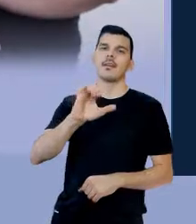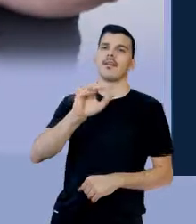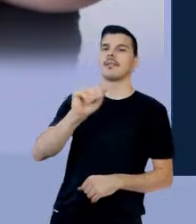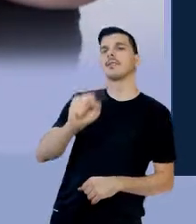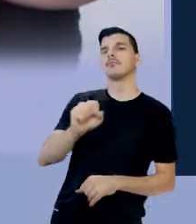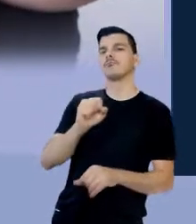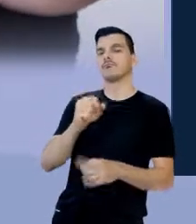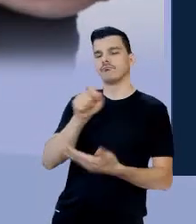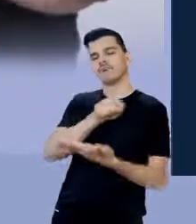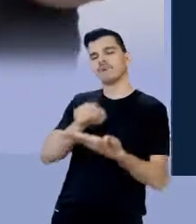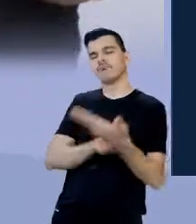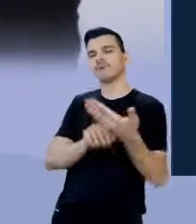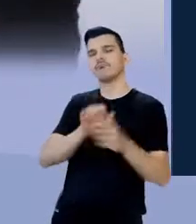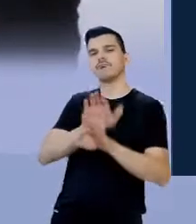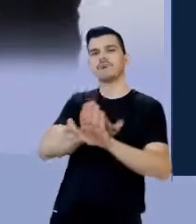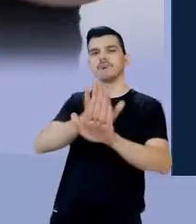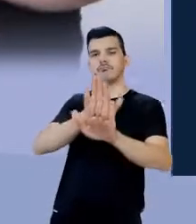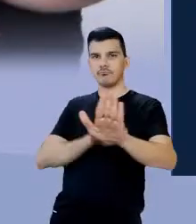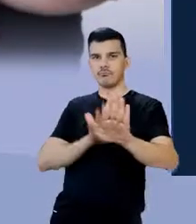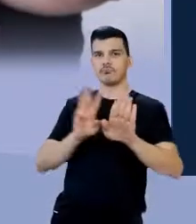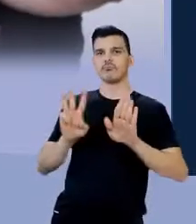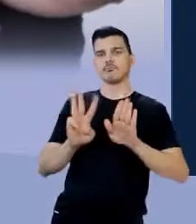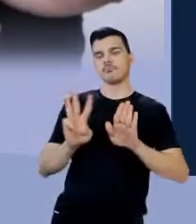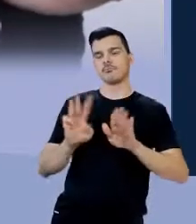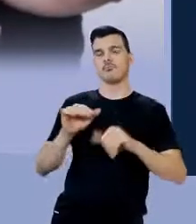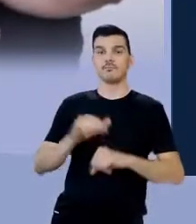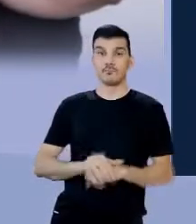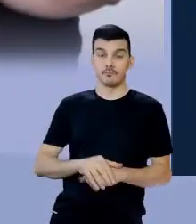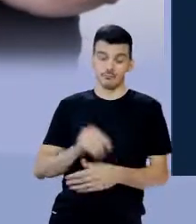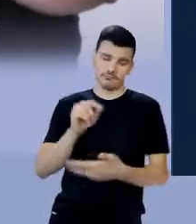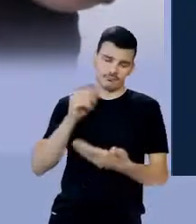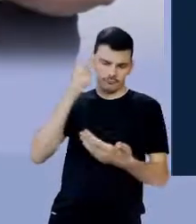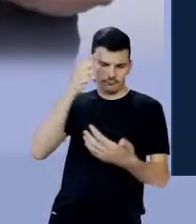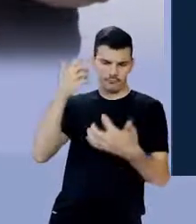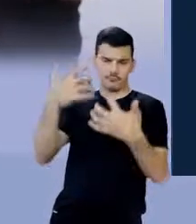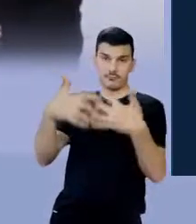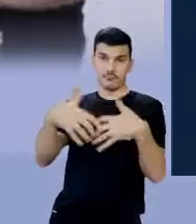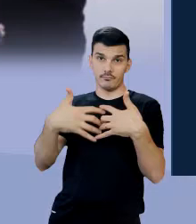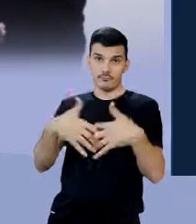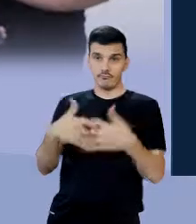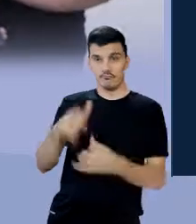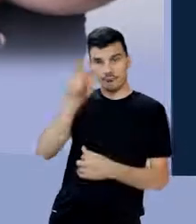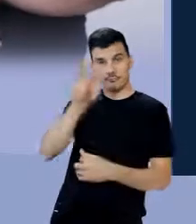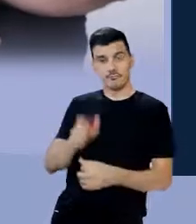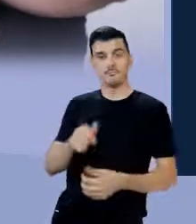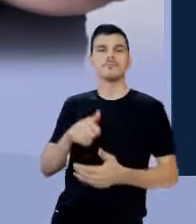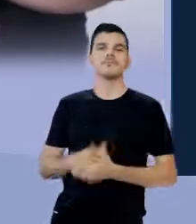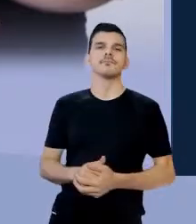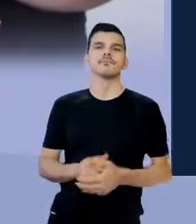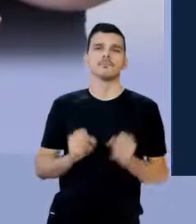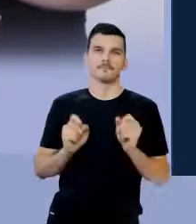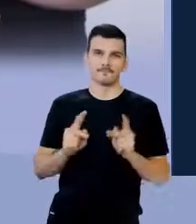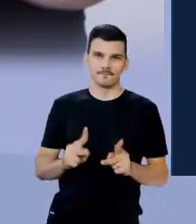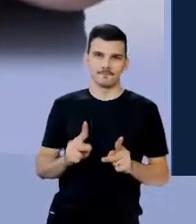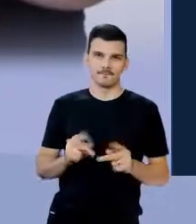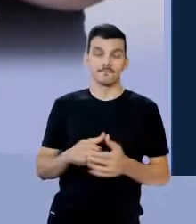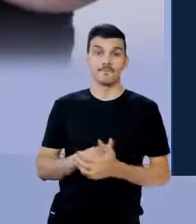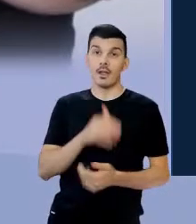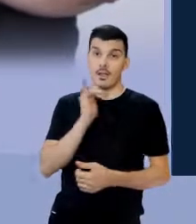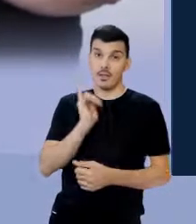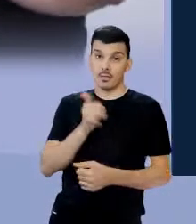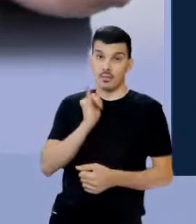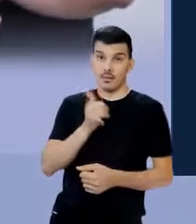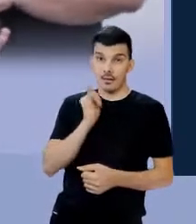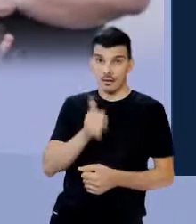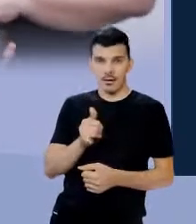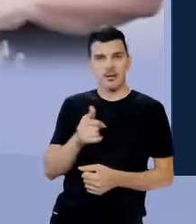quando a narrativa em terceira pessoa vai aparecer de modo impessoal nas reflexões da própria personagem. Ok?